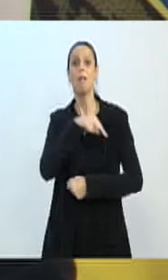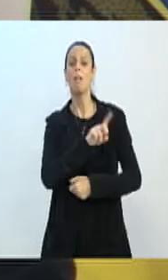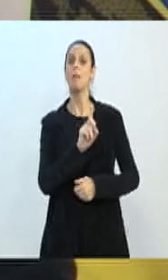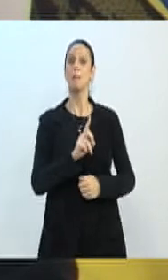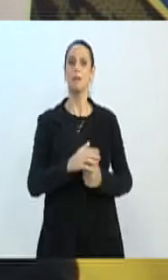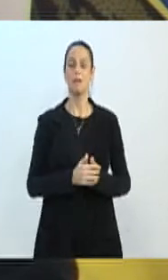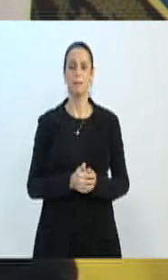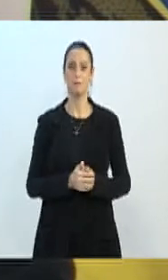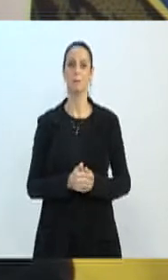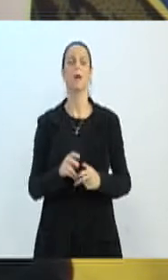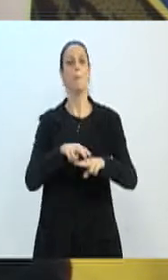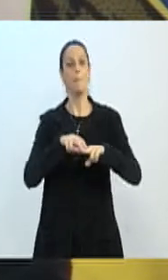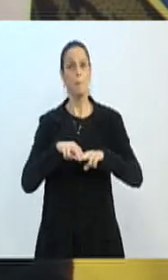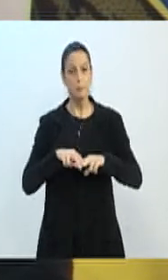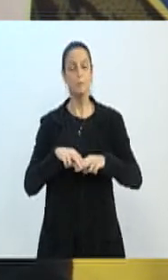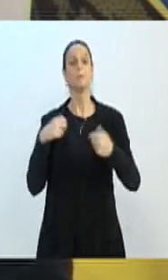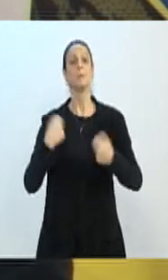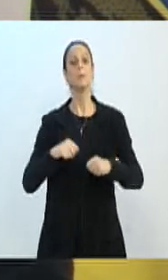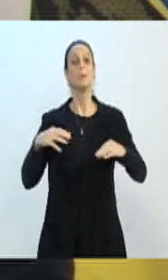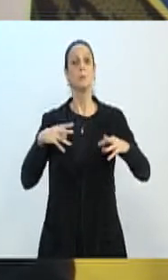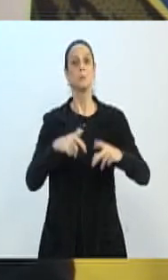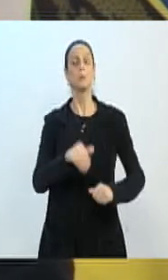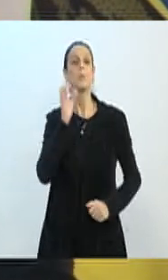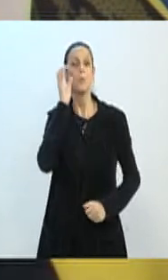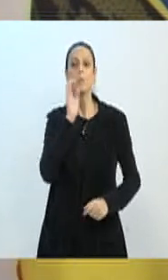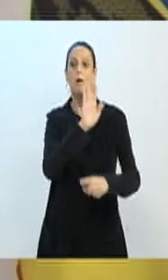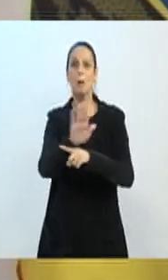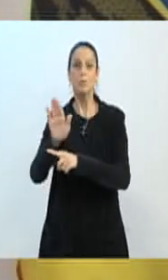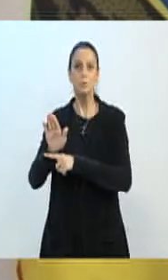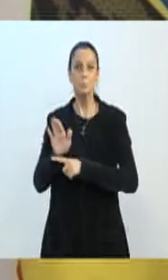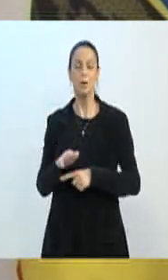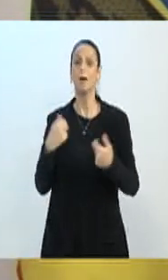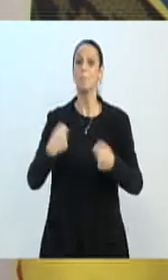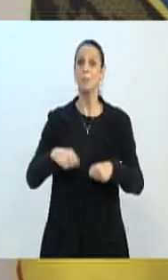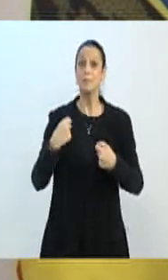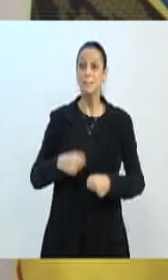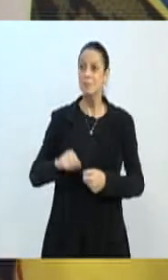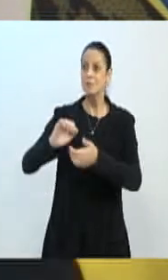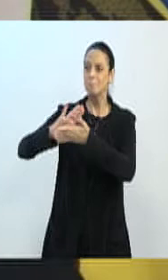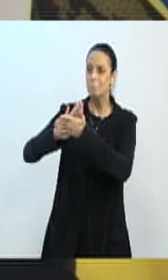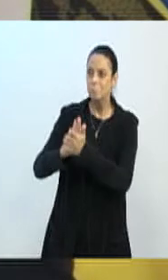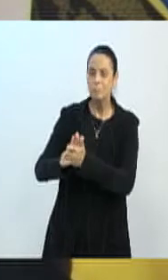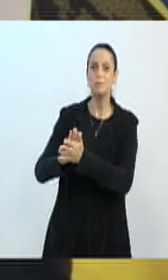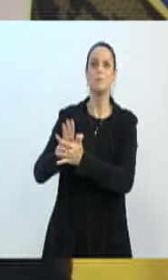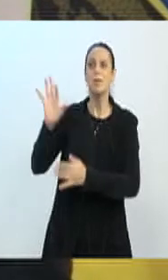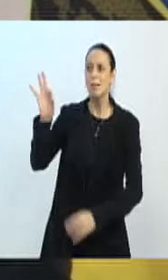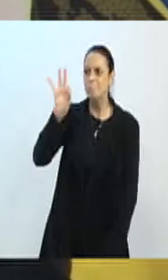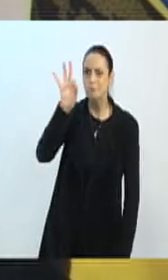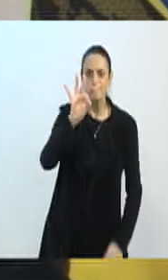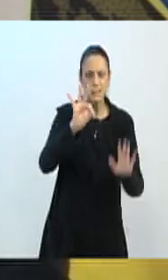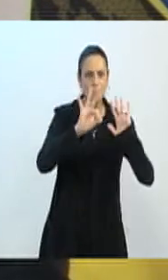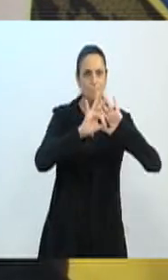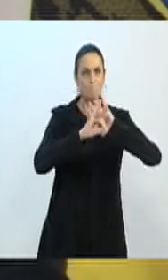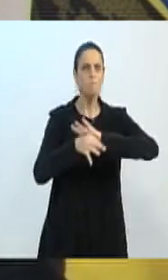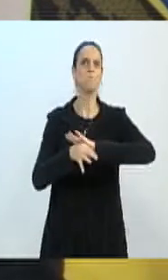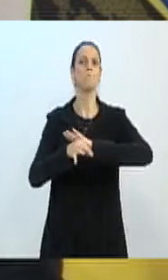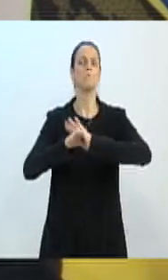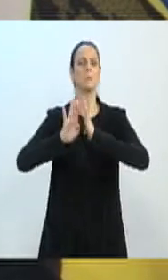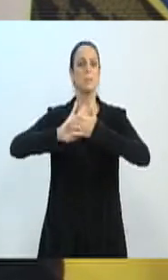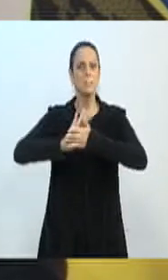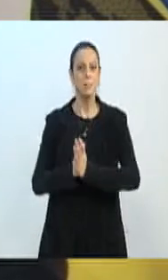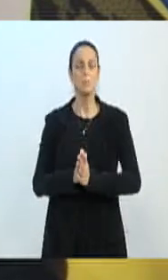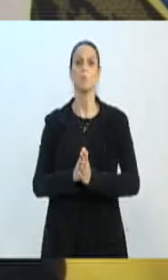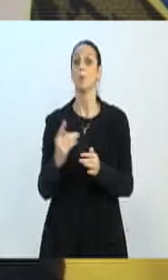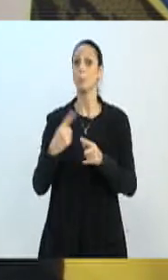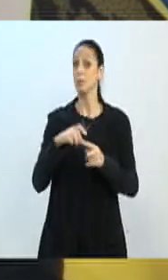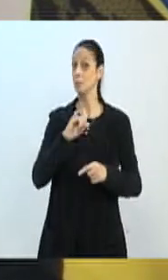que é a própria população que é a consciência que tem que combater esse mosquito porque cada vez mais vai vai está crescendo e